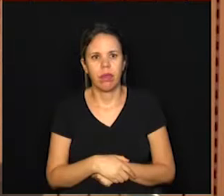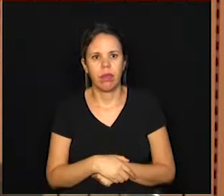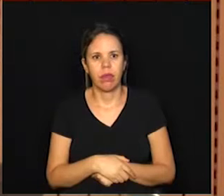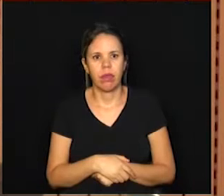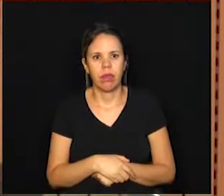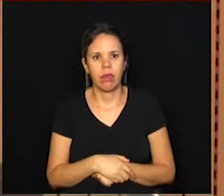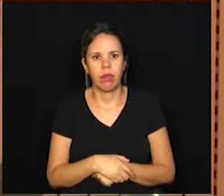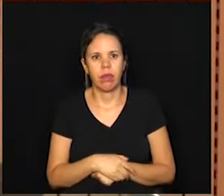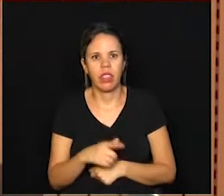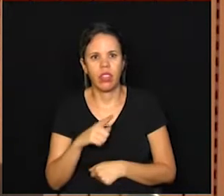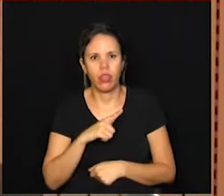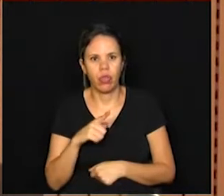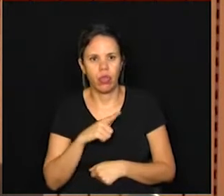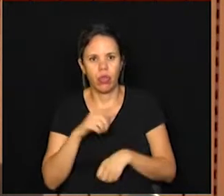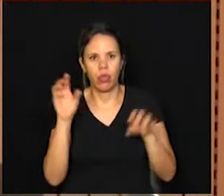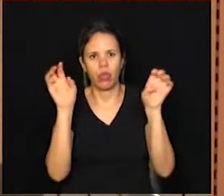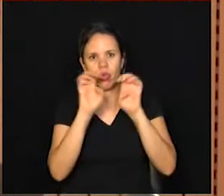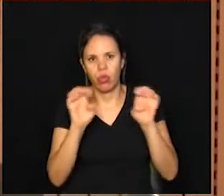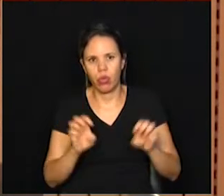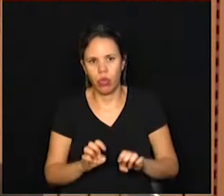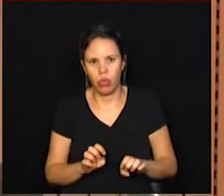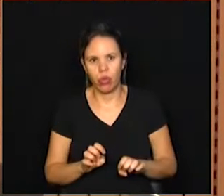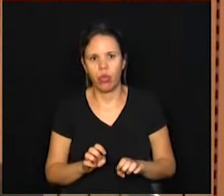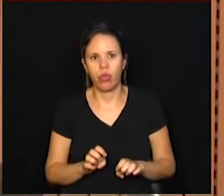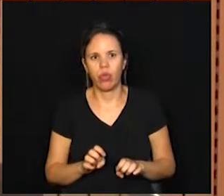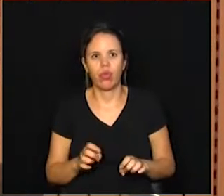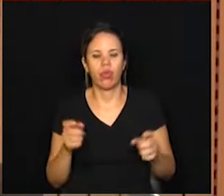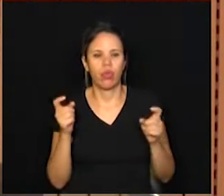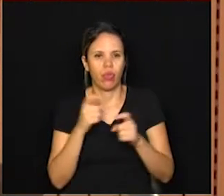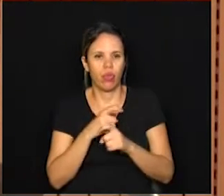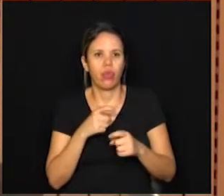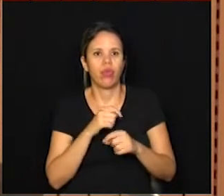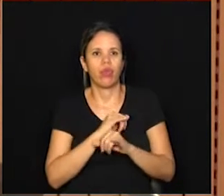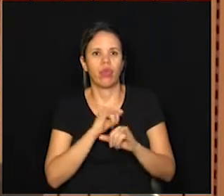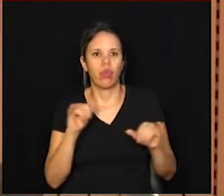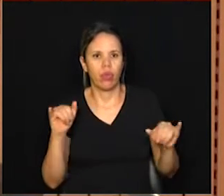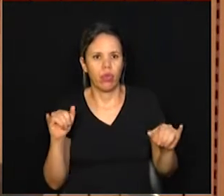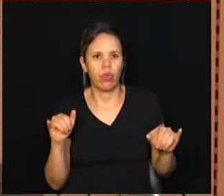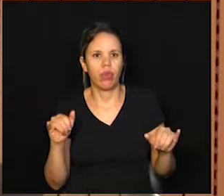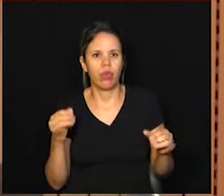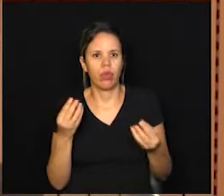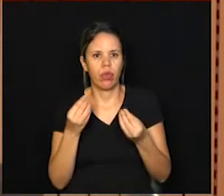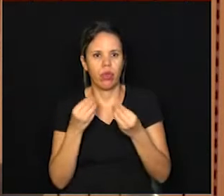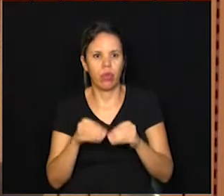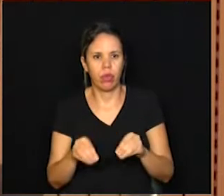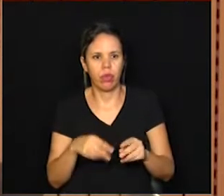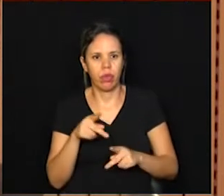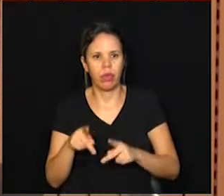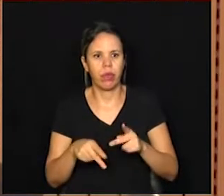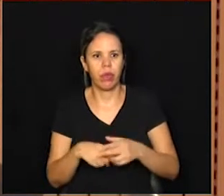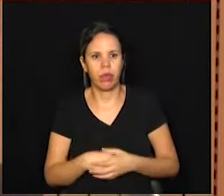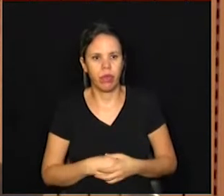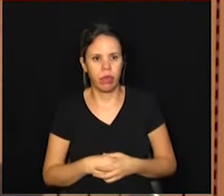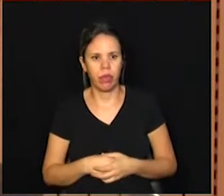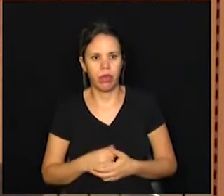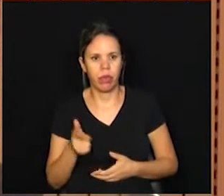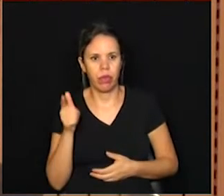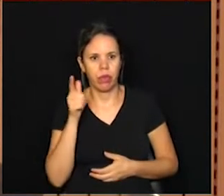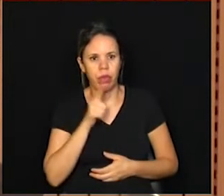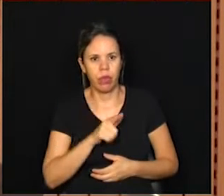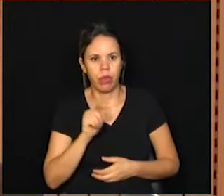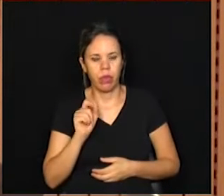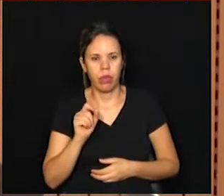eles tinham uma estrutura de boatos no mercado financeiro que acabavam atingindo o povo. E conseguiram com